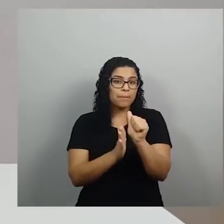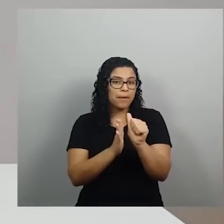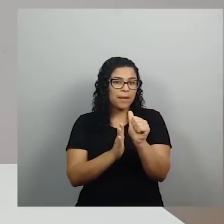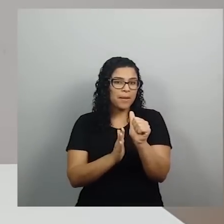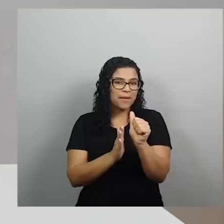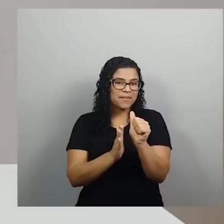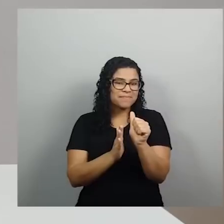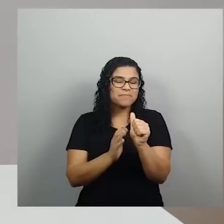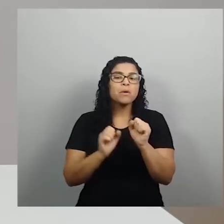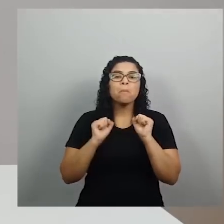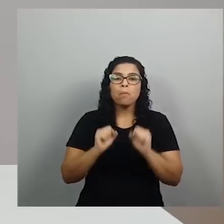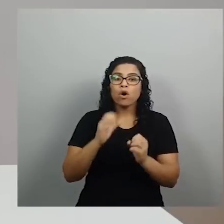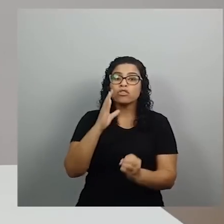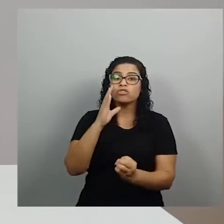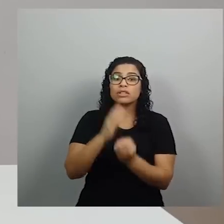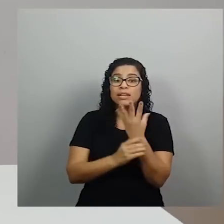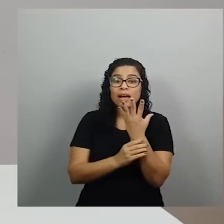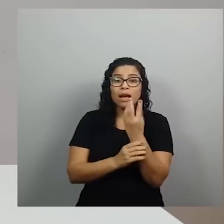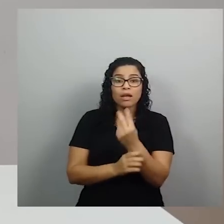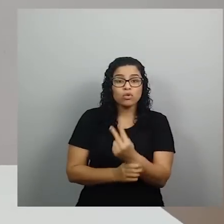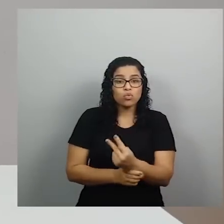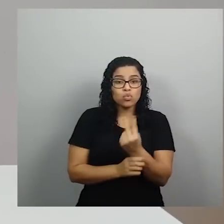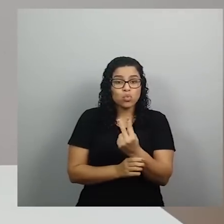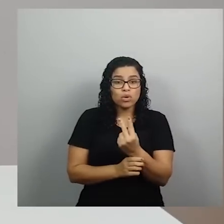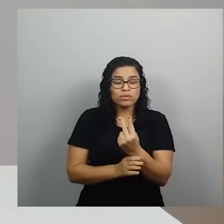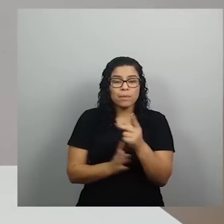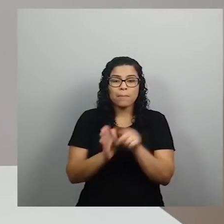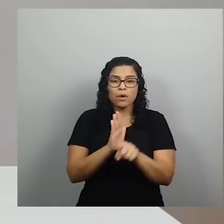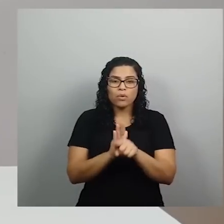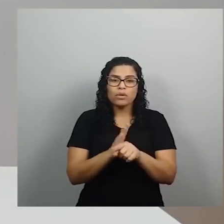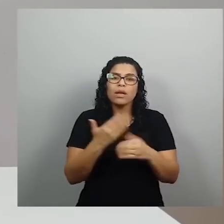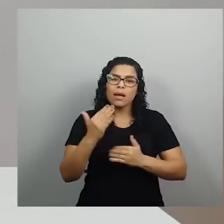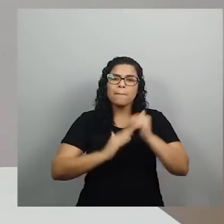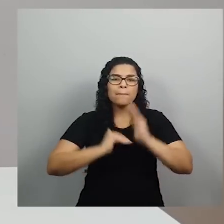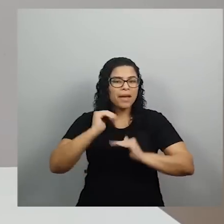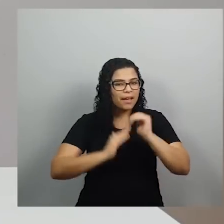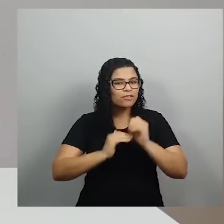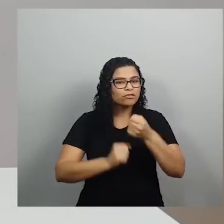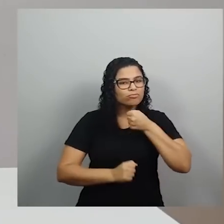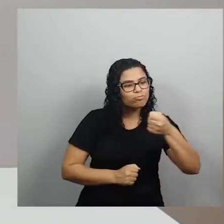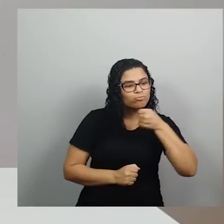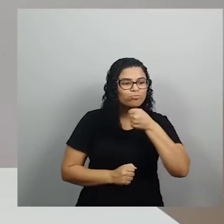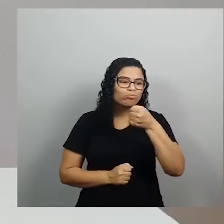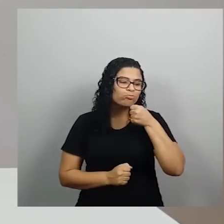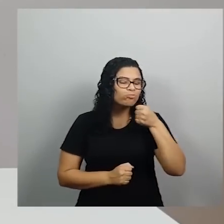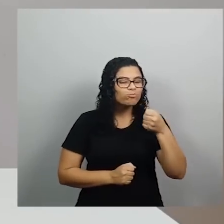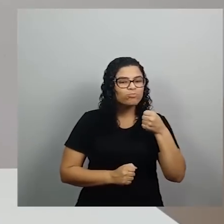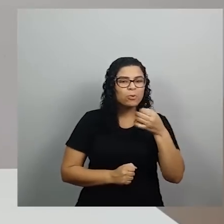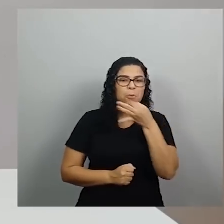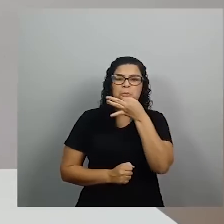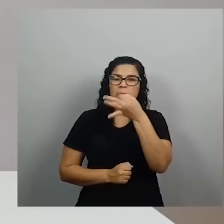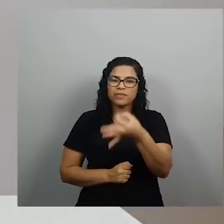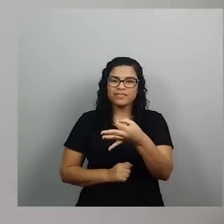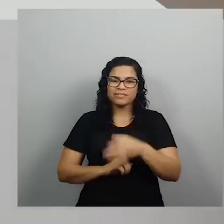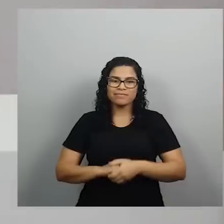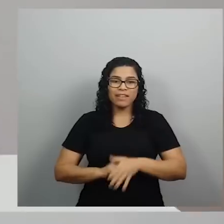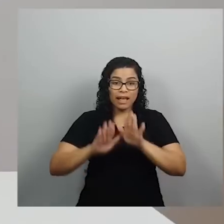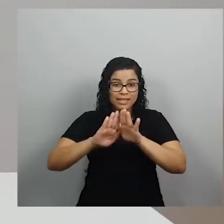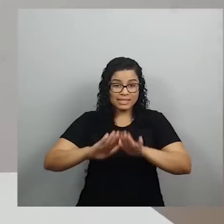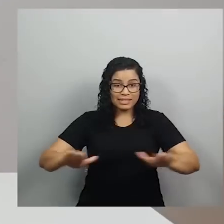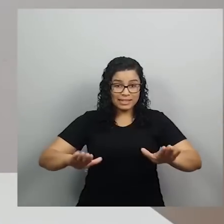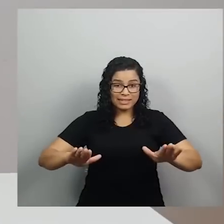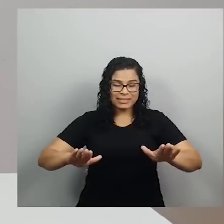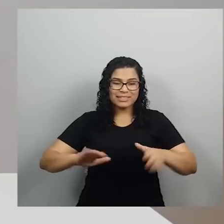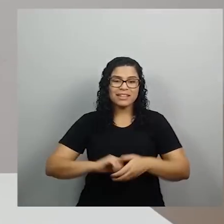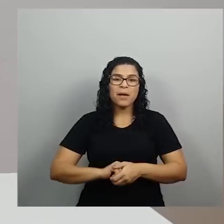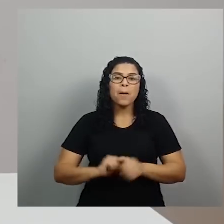Essa é a primeira pergunta. Agora criem mais 2 perguntas e saia aí praticando a entrevista com eles. Para as